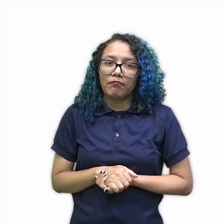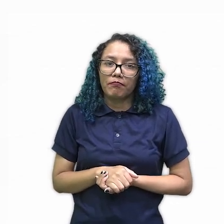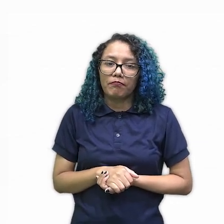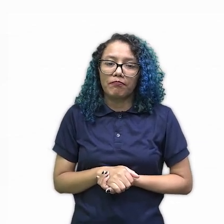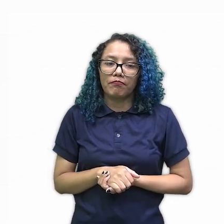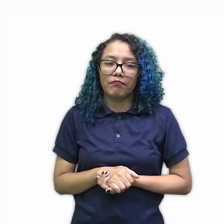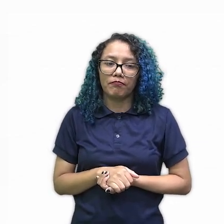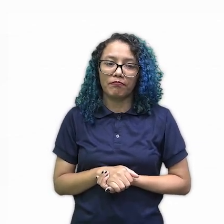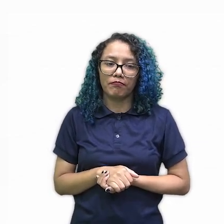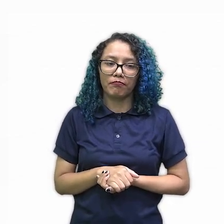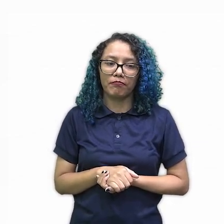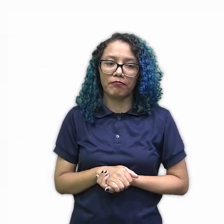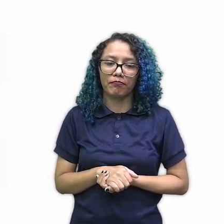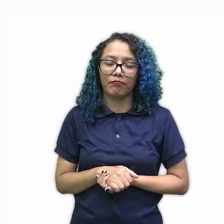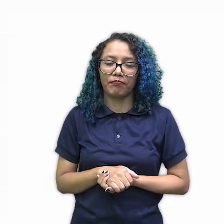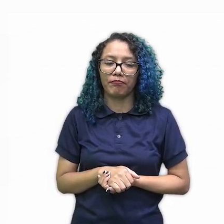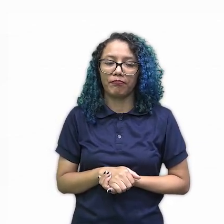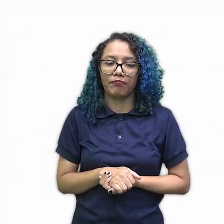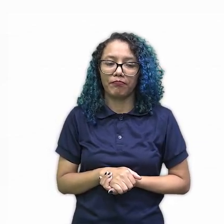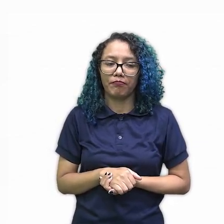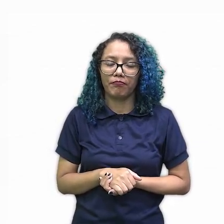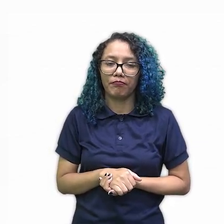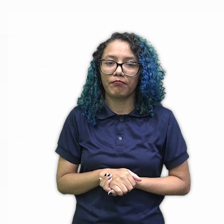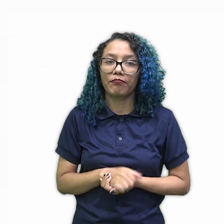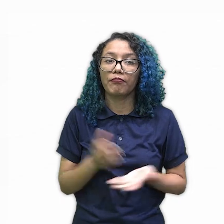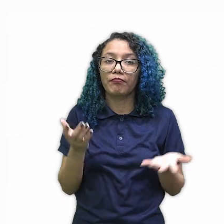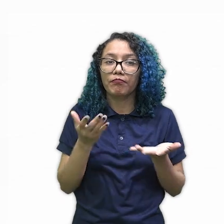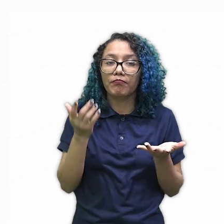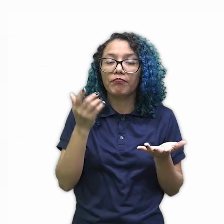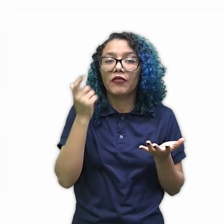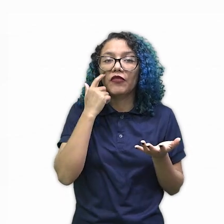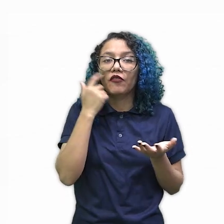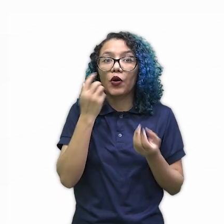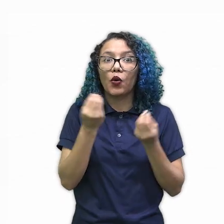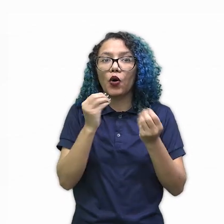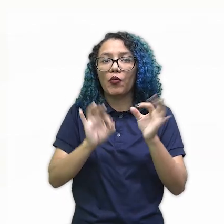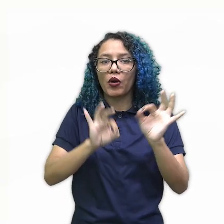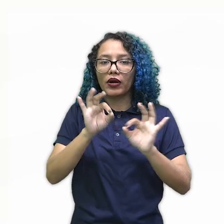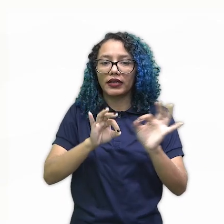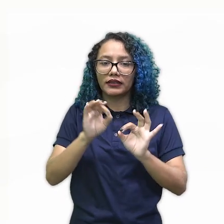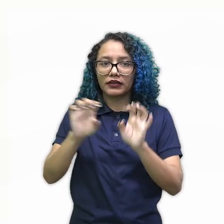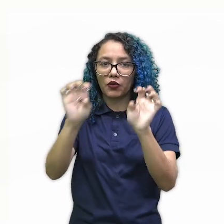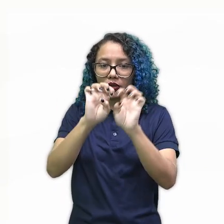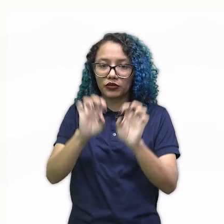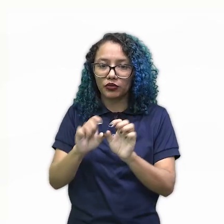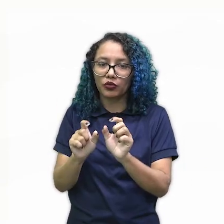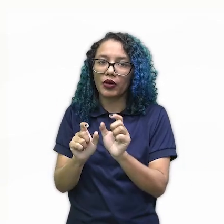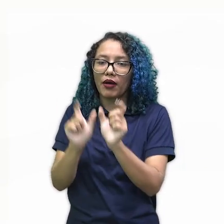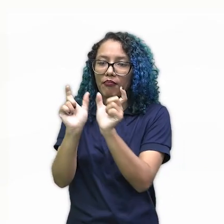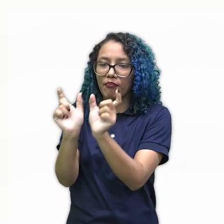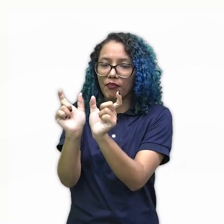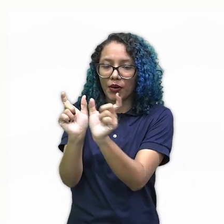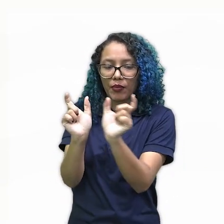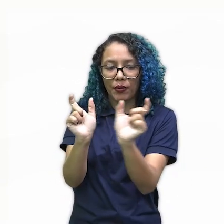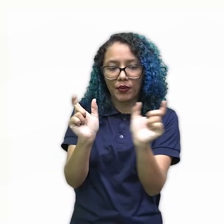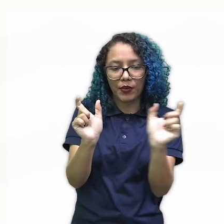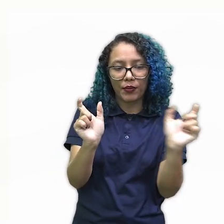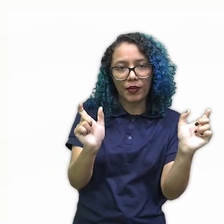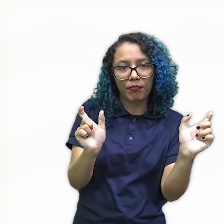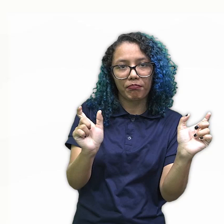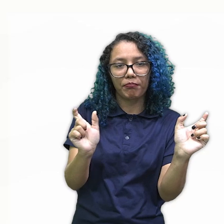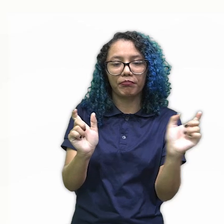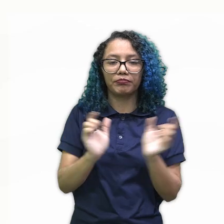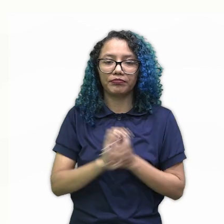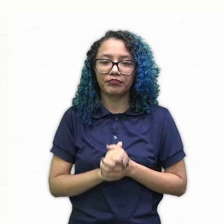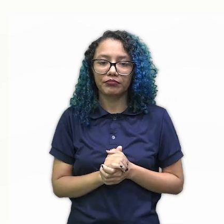ok? Vamos, então, ver aqui como é a formação de frases afirmativas nesse tempo verbal. Então, eu tenho que